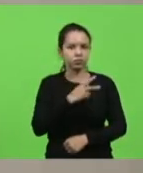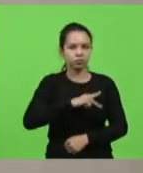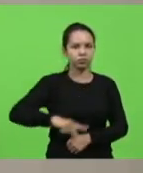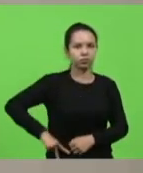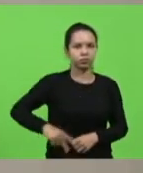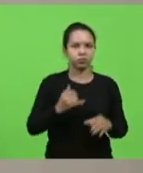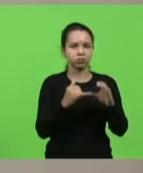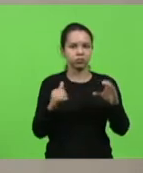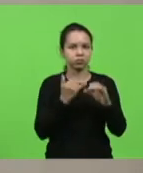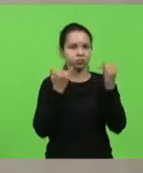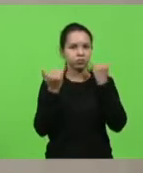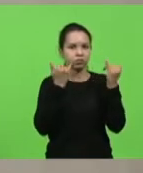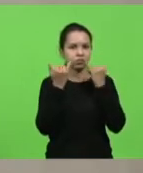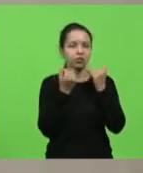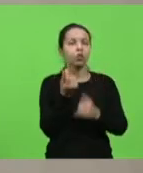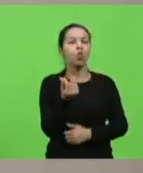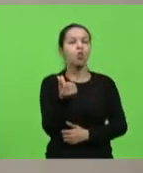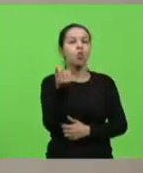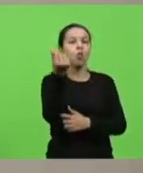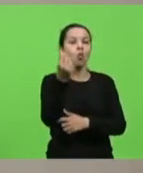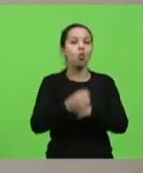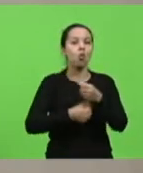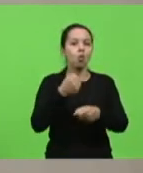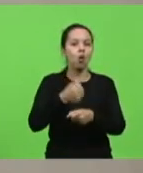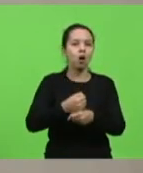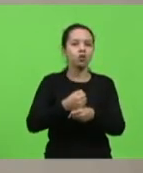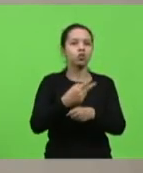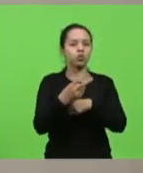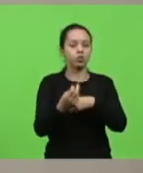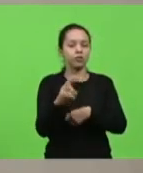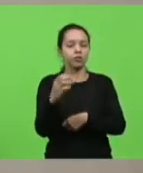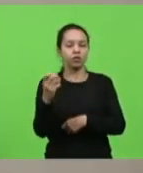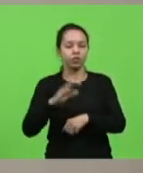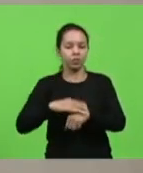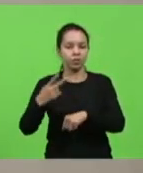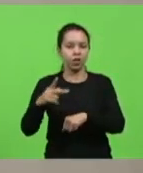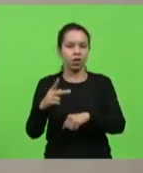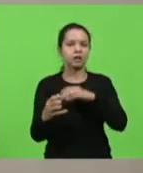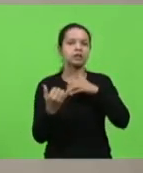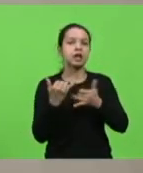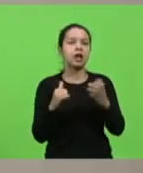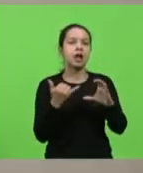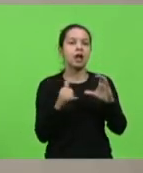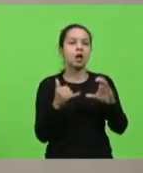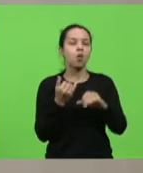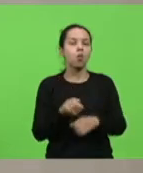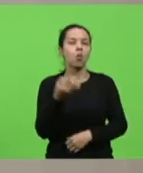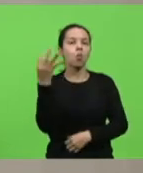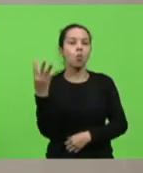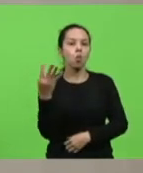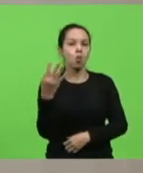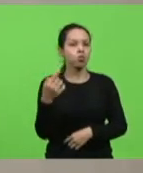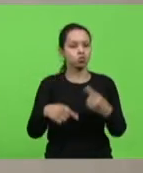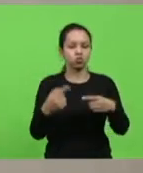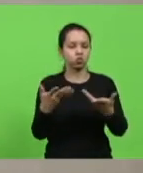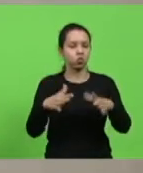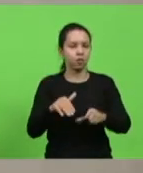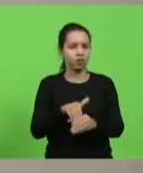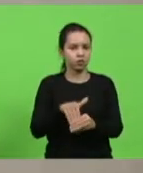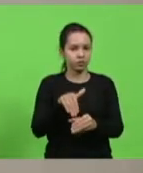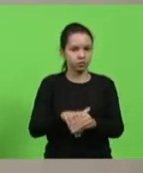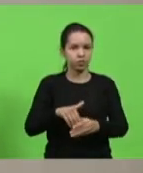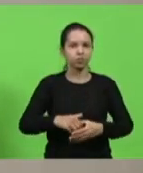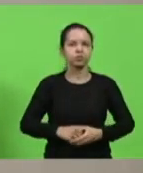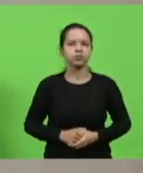informações acerca do lucro real da Selesc, em discussão. Não havendo quem queira discutir em votação, deputados que aprovam, permaneçam como se